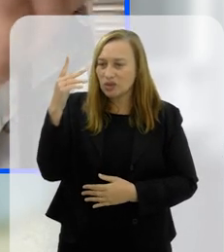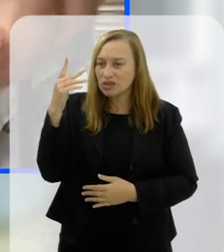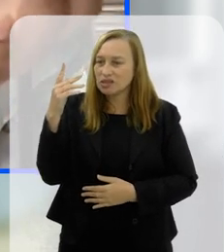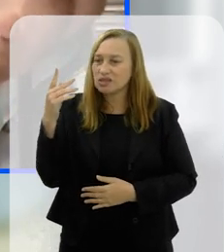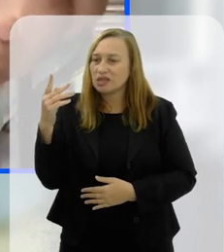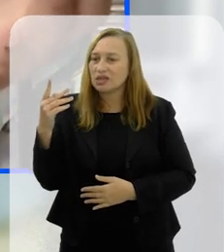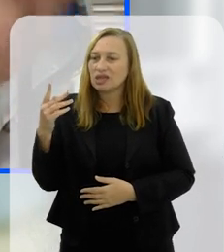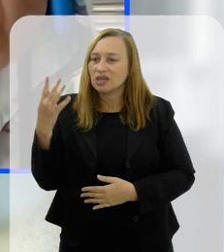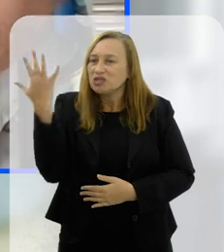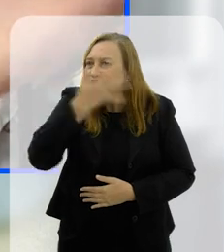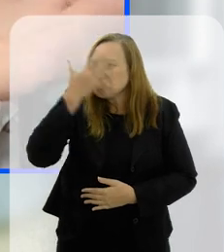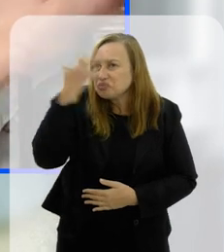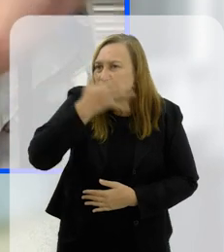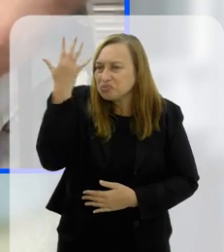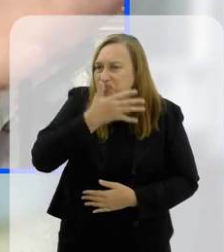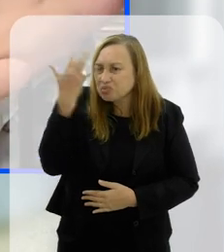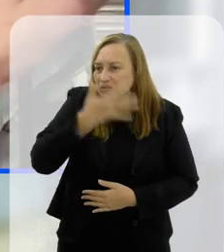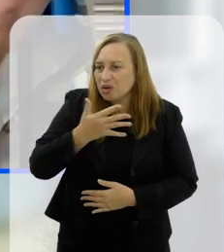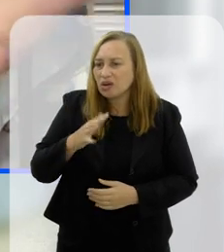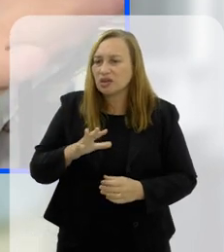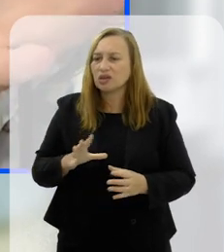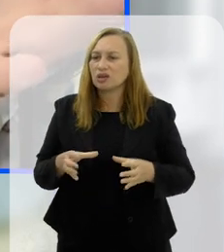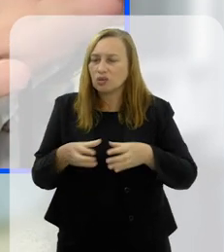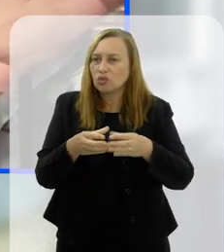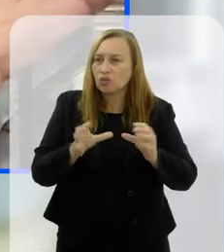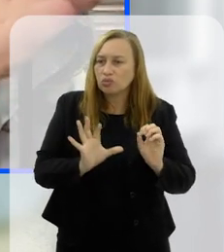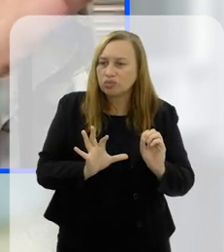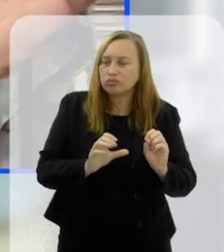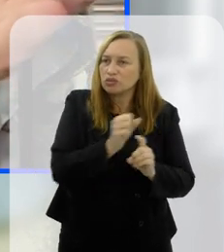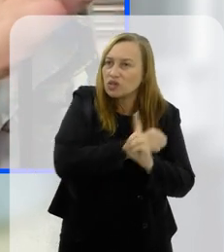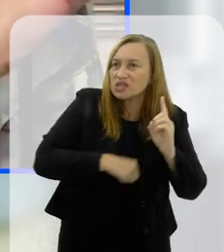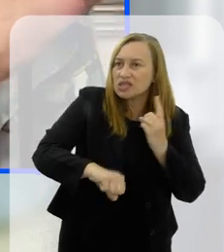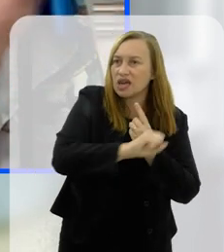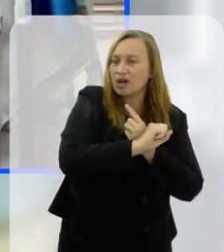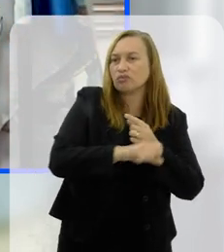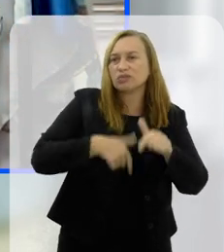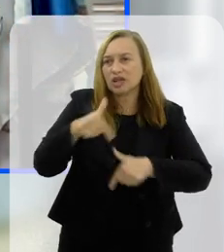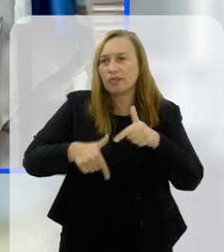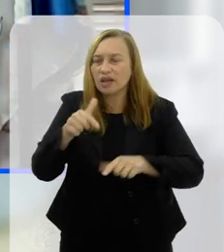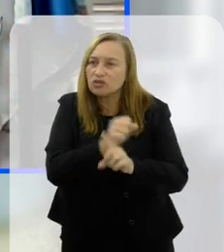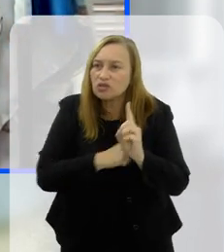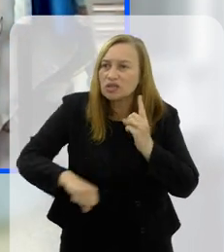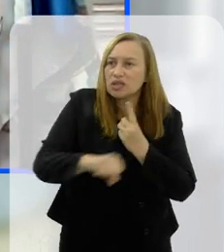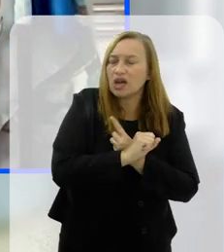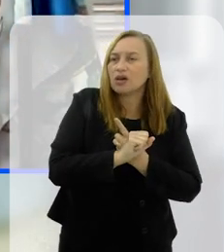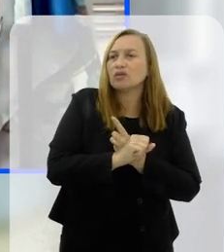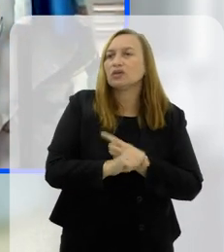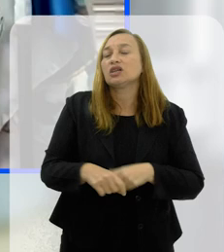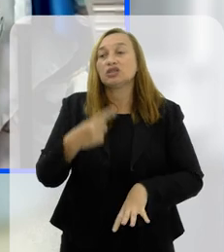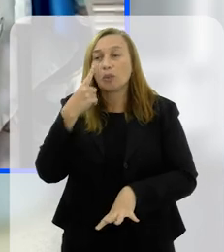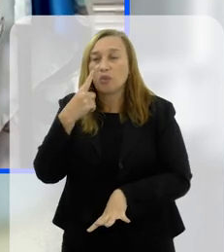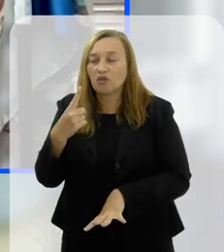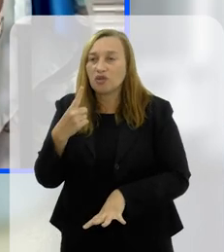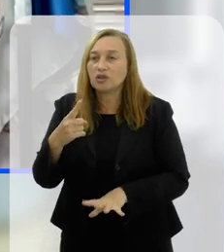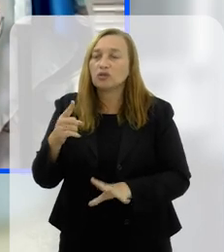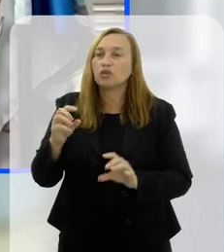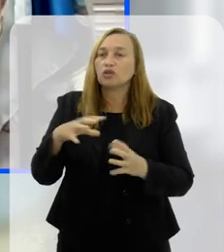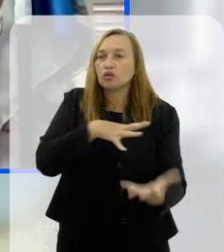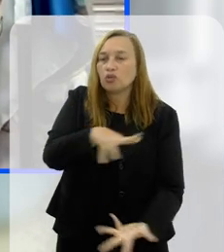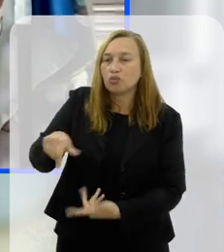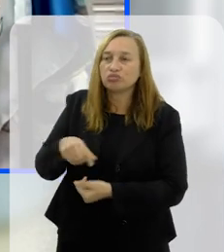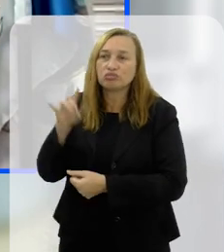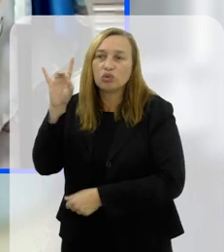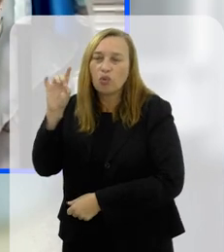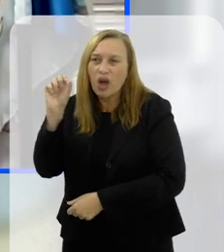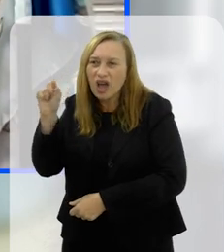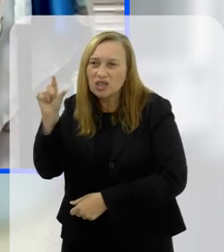digo em várias comunidades que a gente faz um trabalho social através do Social e E hoje nós estamos vendo através do do